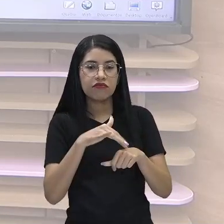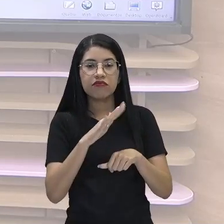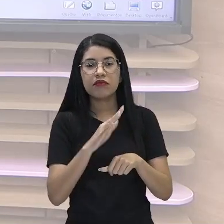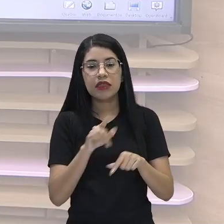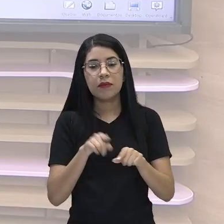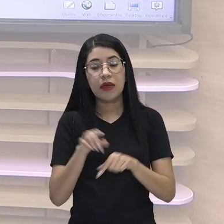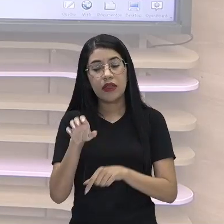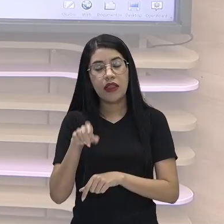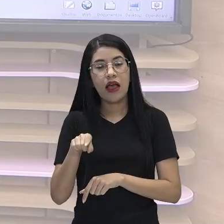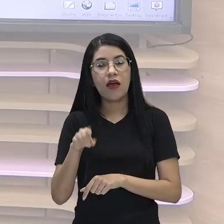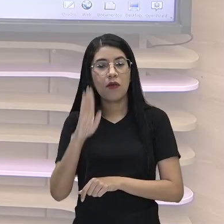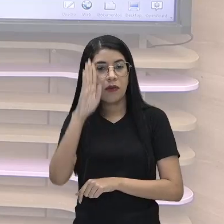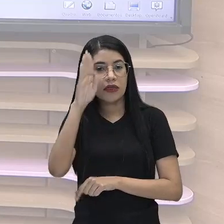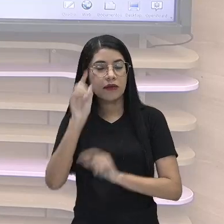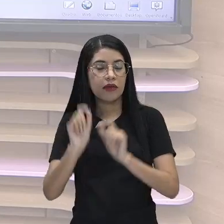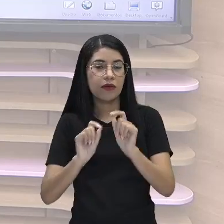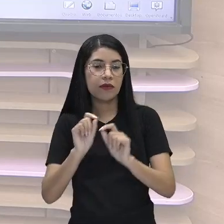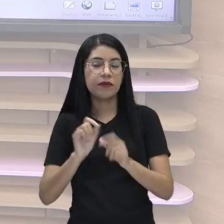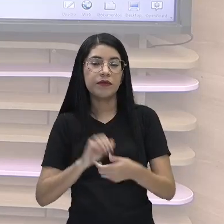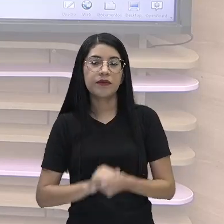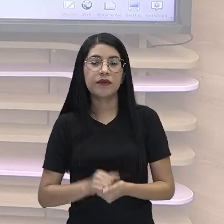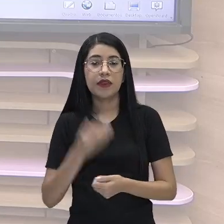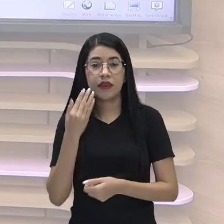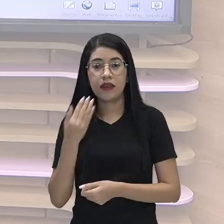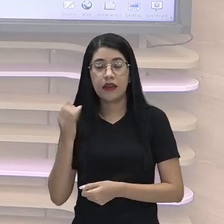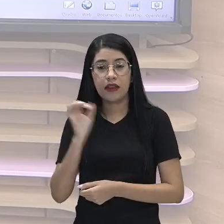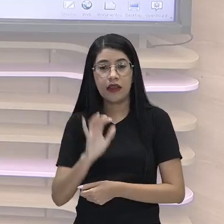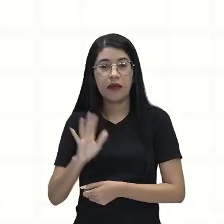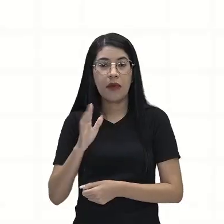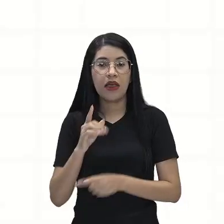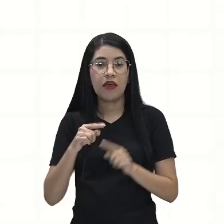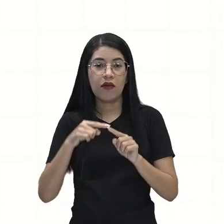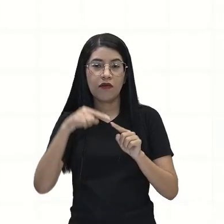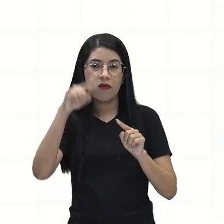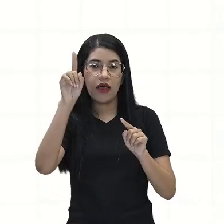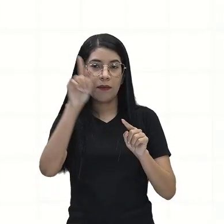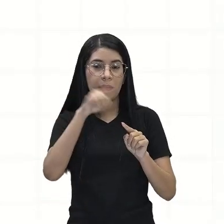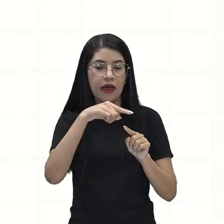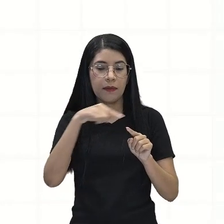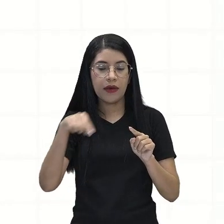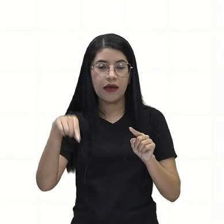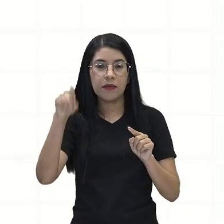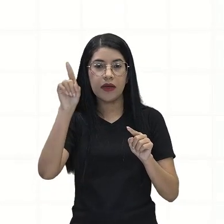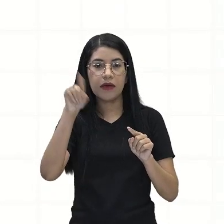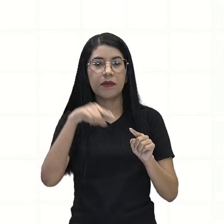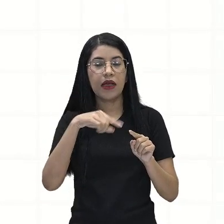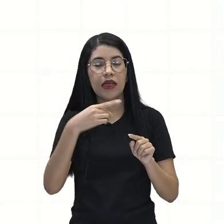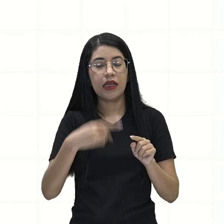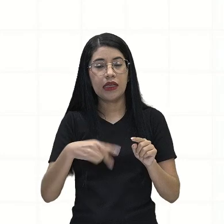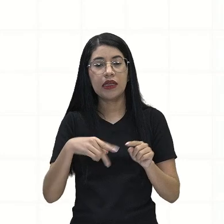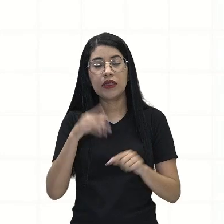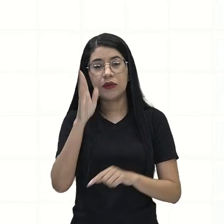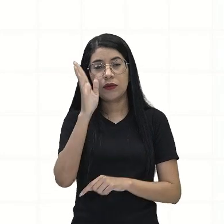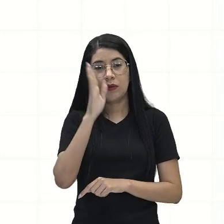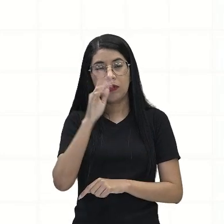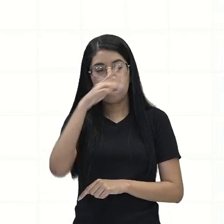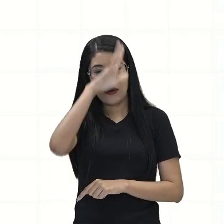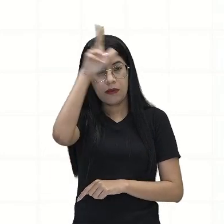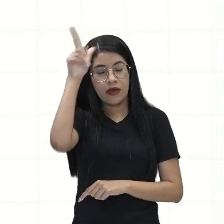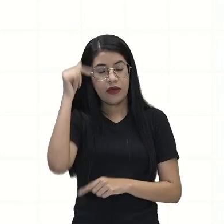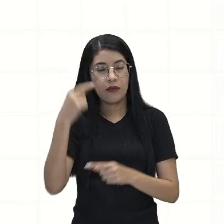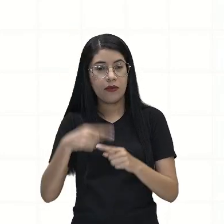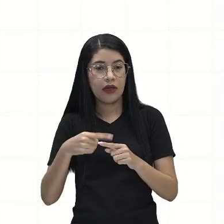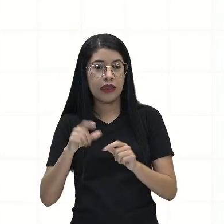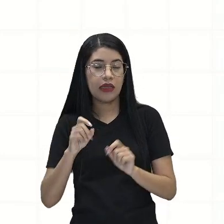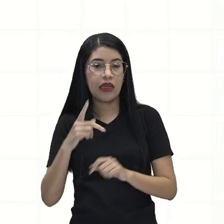ali naquela região. A gente observa esse fluxo indo e vindo aqui do nosso estado, né, devido à Zona Franca,